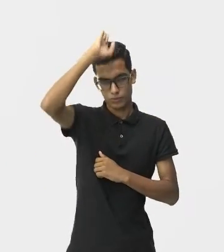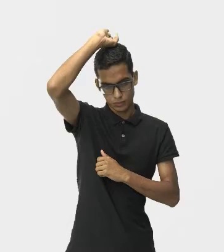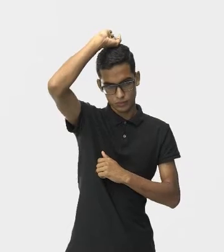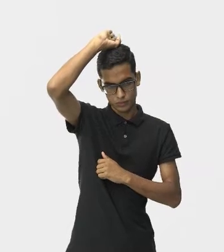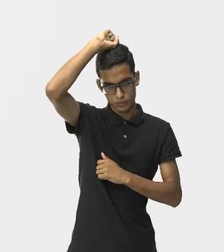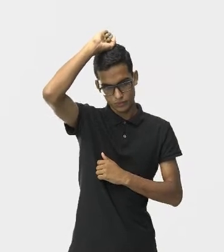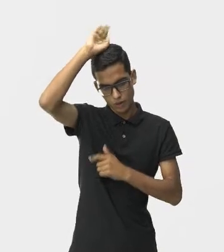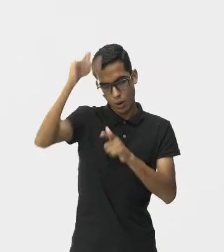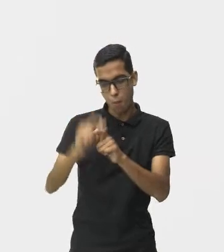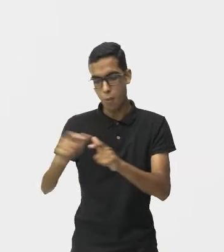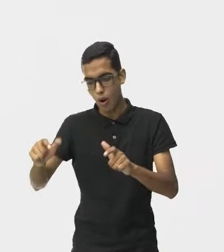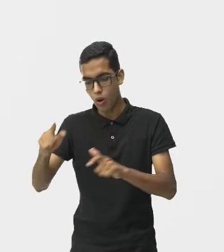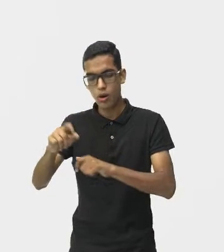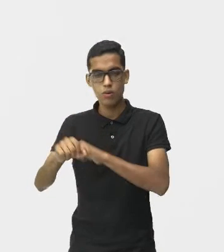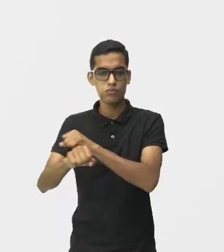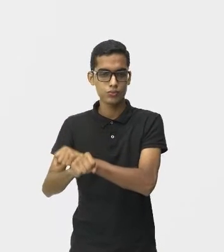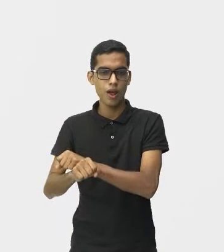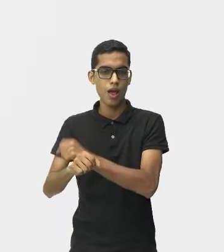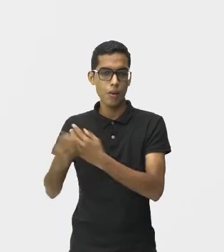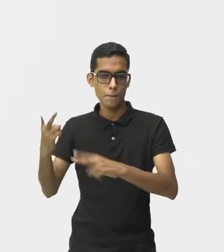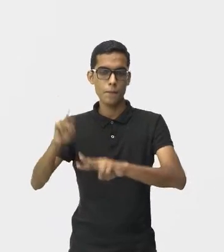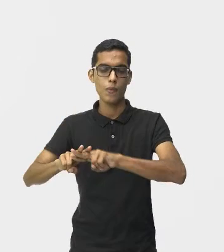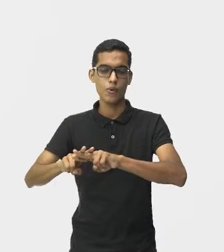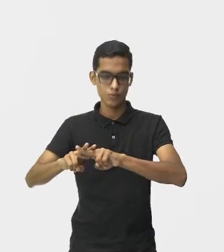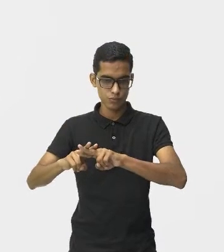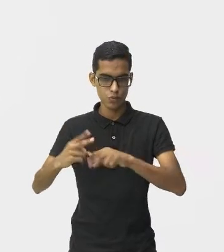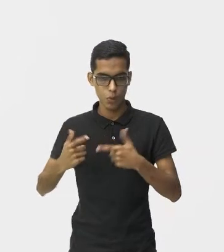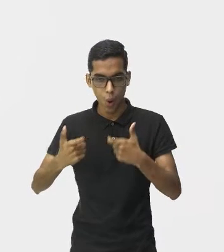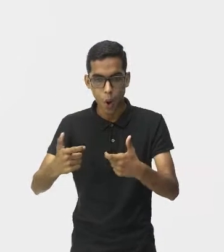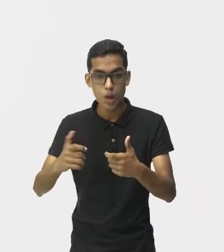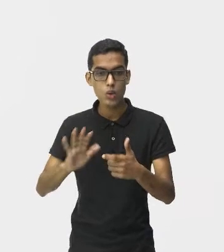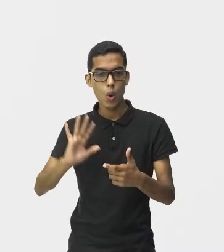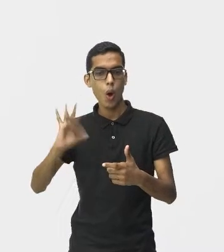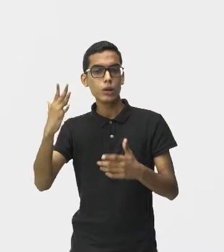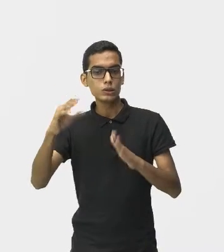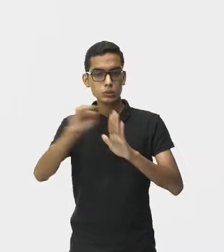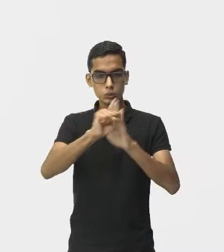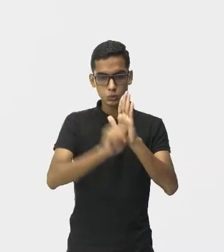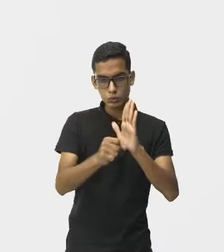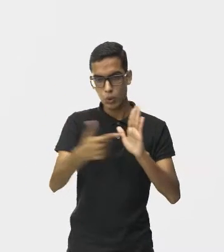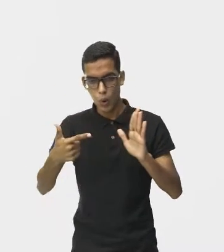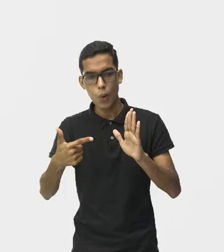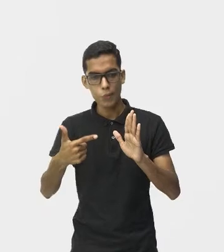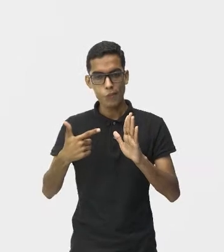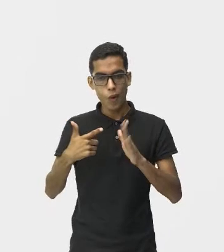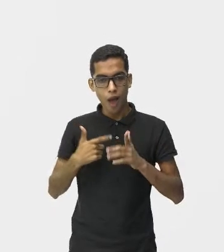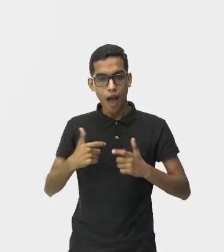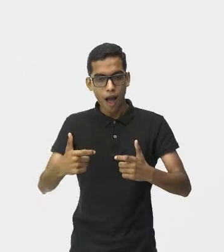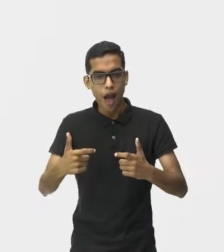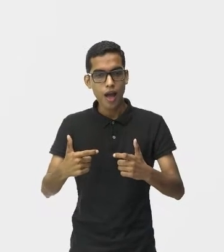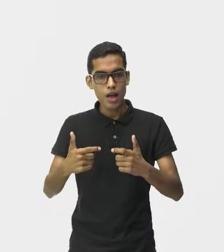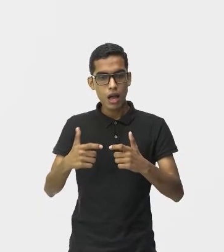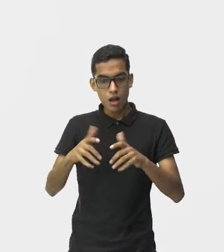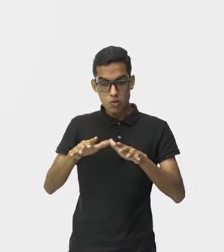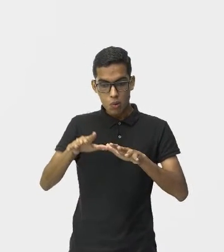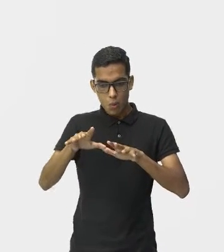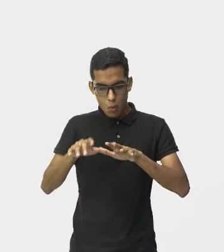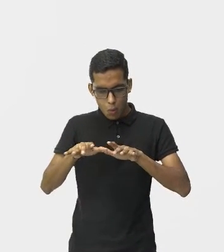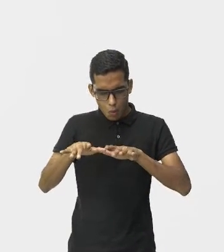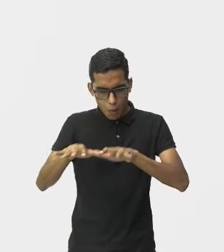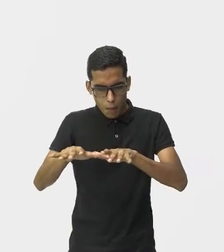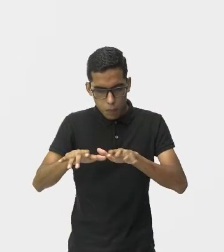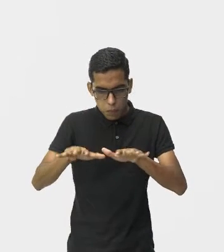guerra. Ocorreu, no entanto, desde o final do século II, as guerras de conquista praticamente cessaram, fato que